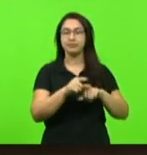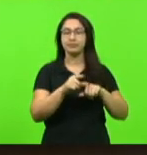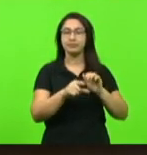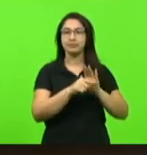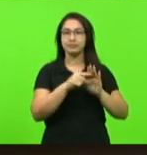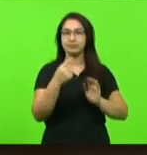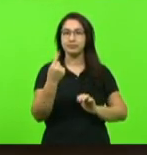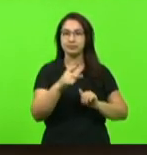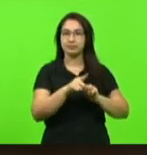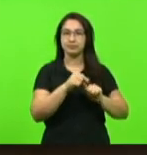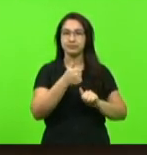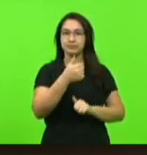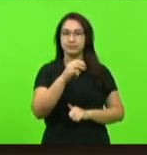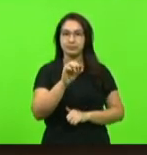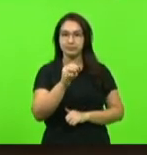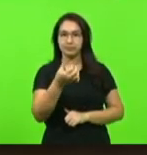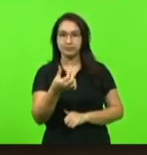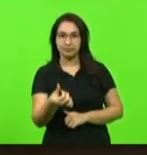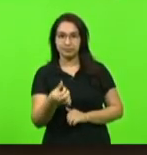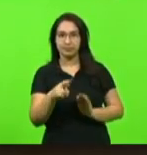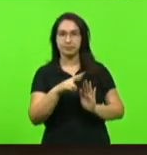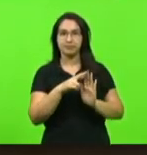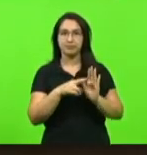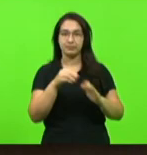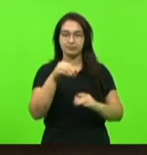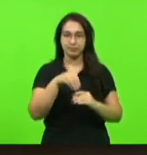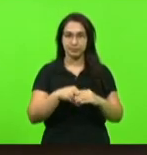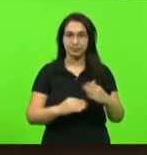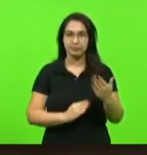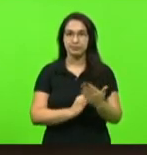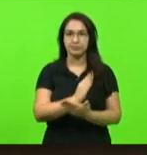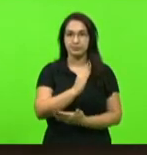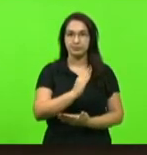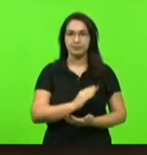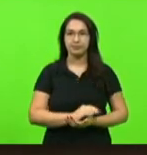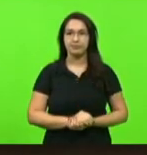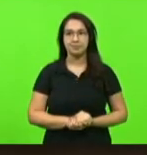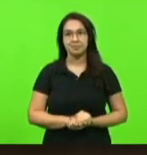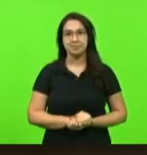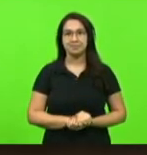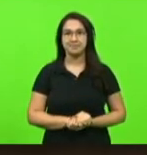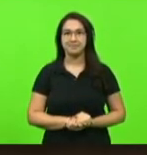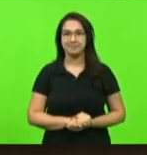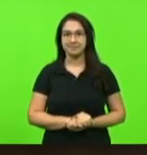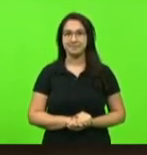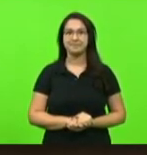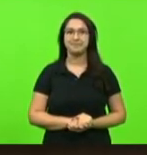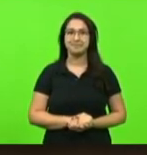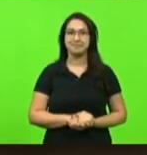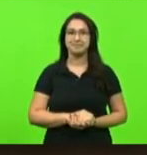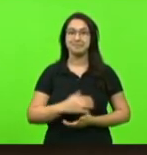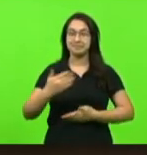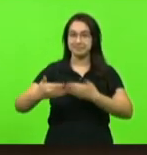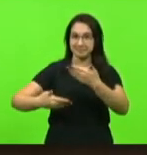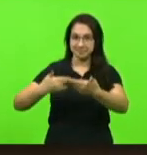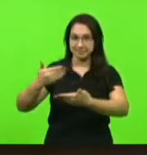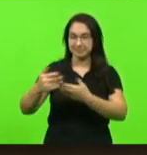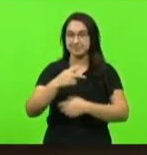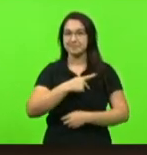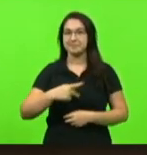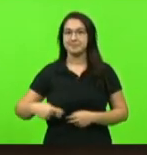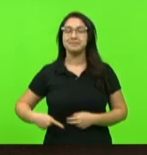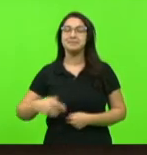Regimento Interno, o senhor presidente deu-a por aprovada. Expediente. O senhor presidente